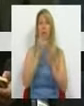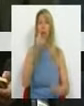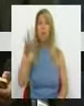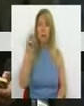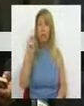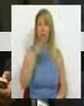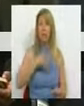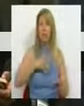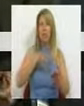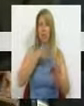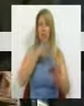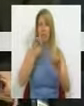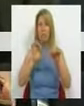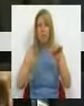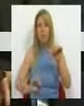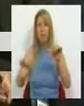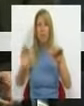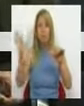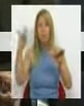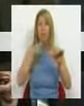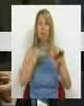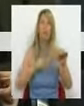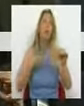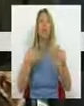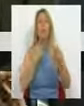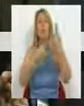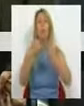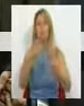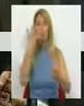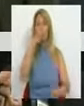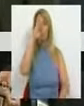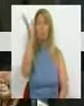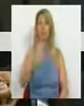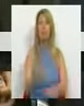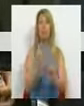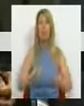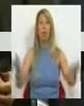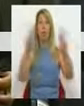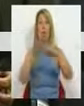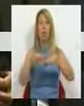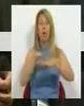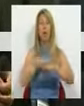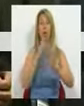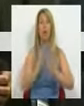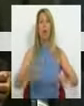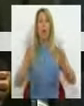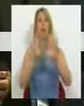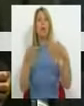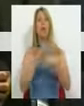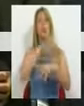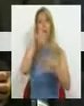intervenção. A pergunta que lhe faço, enfim, é que se sabe, uma vez que já estava uma nova administração, uma nova equipa no